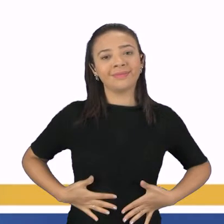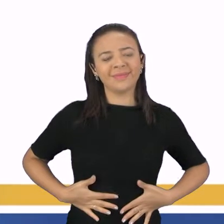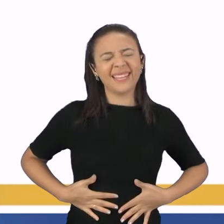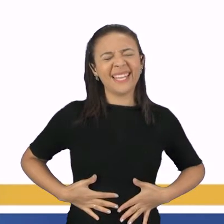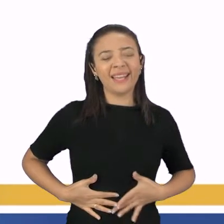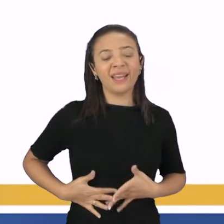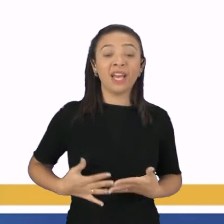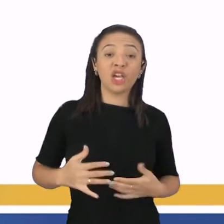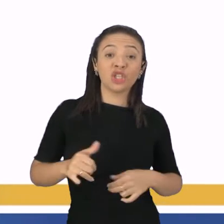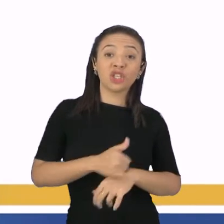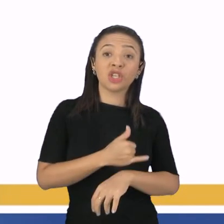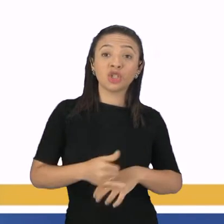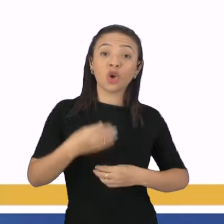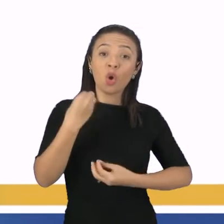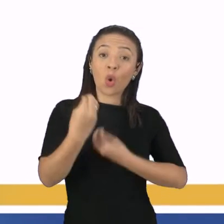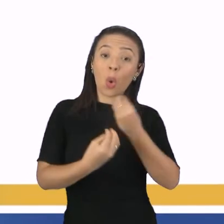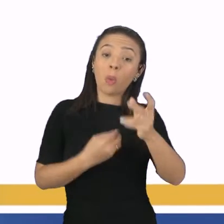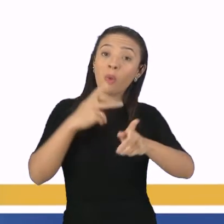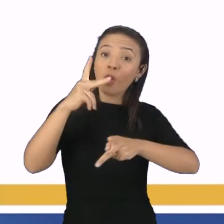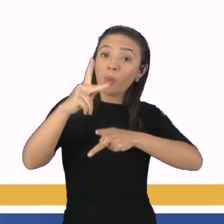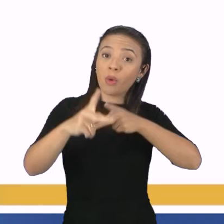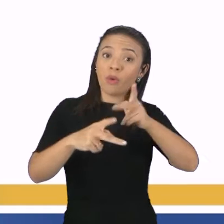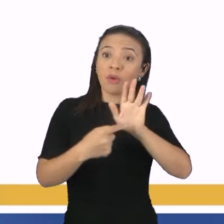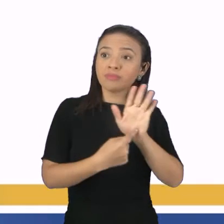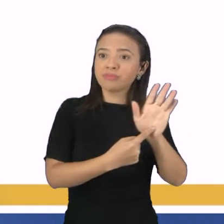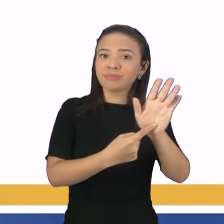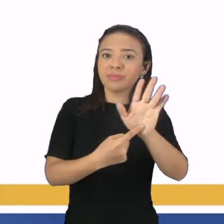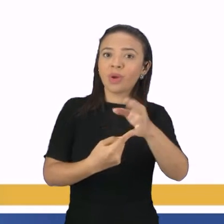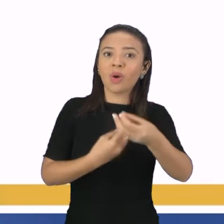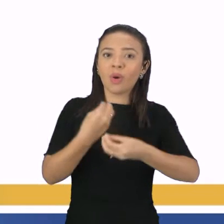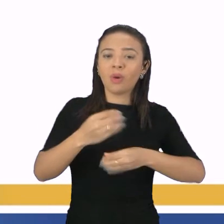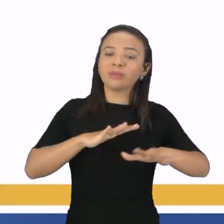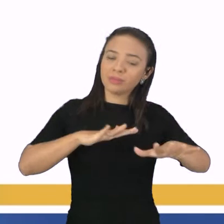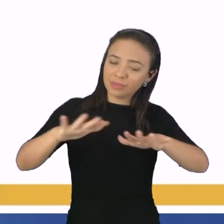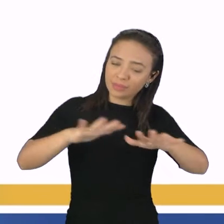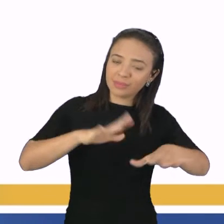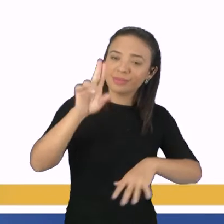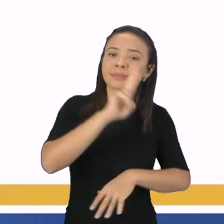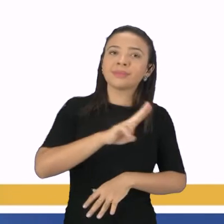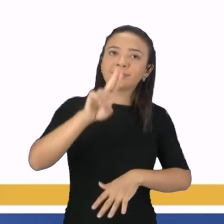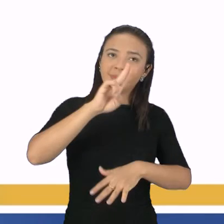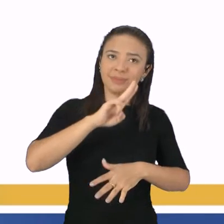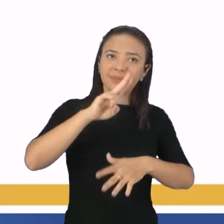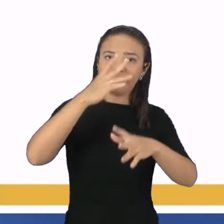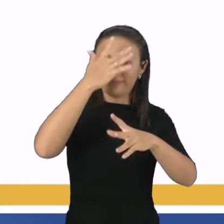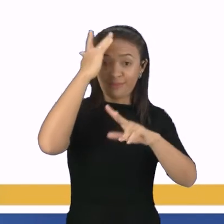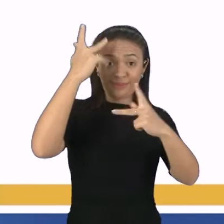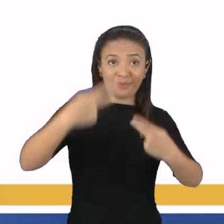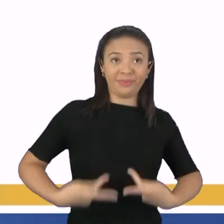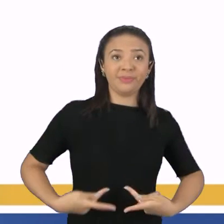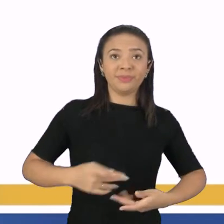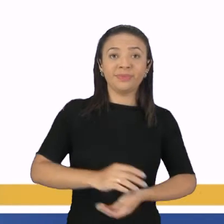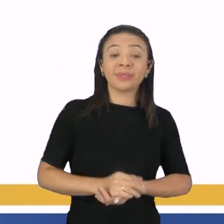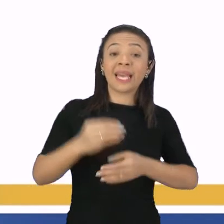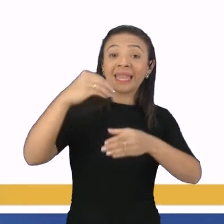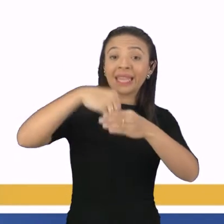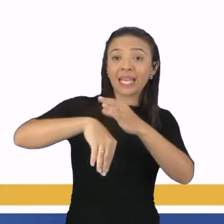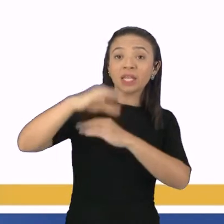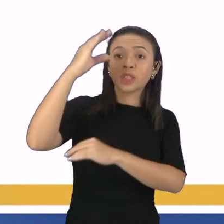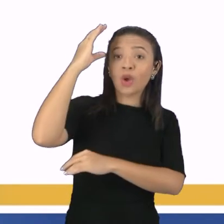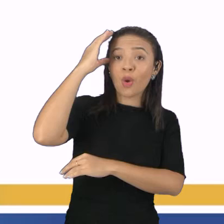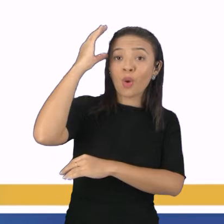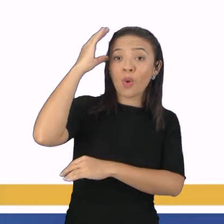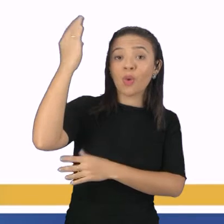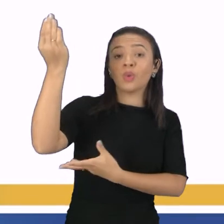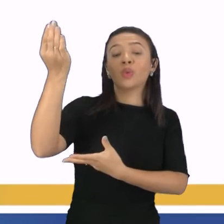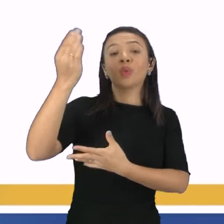se manifestar através do movimento humano. Aí dentro da cultura corporal nós temos alguns